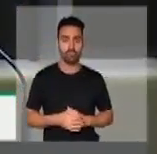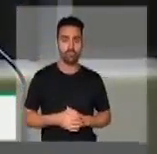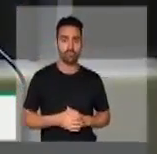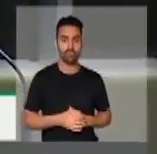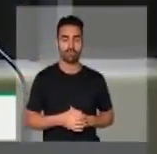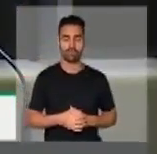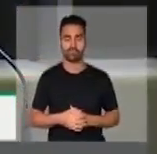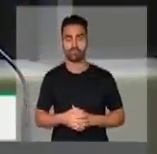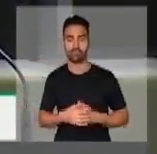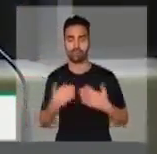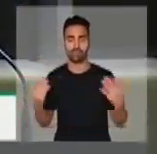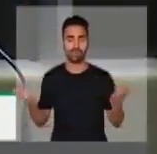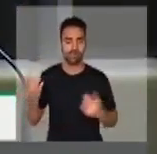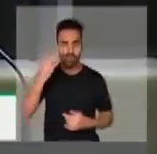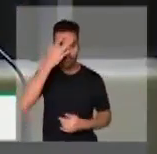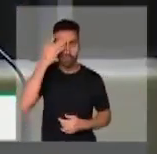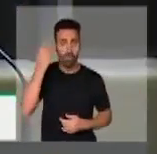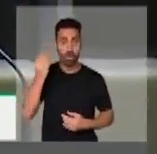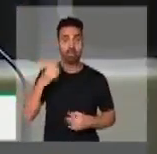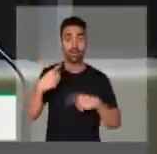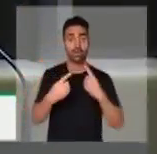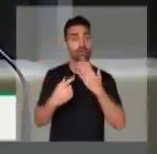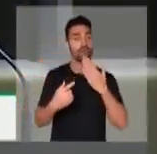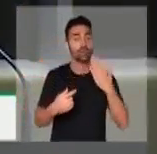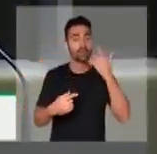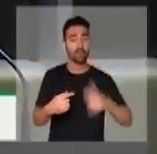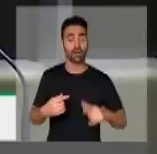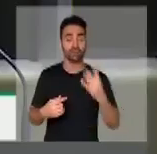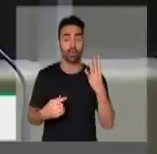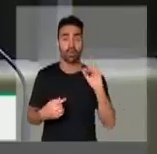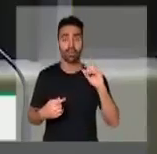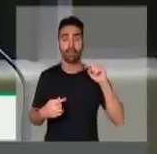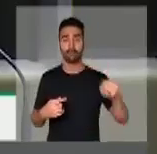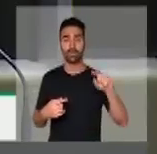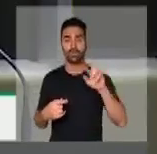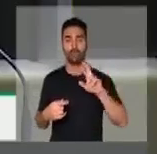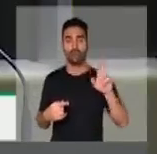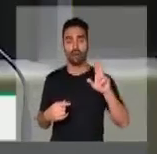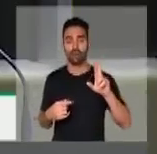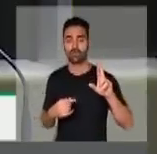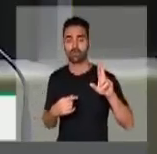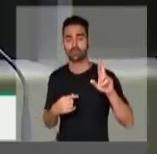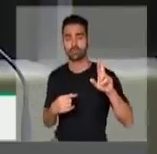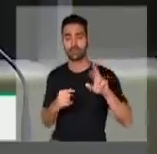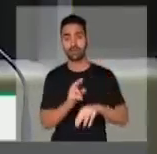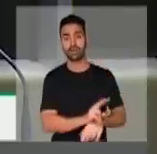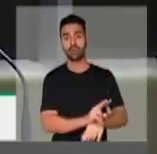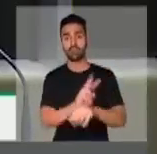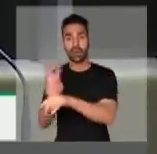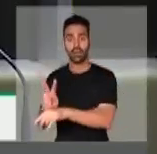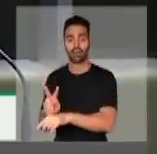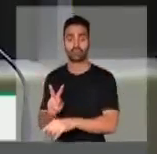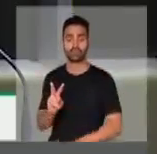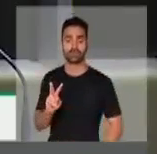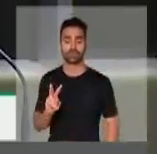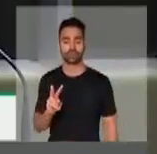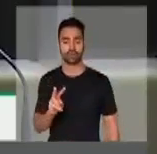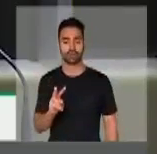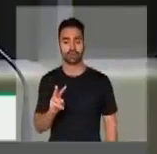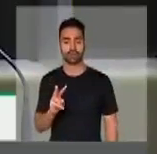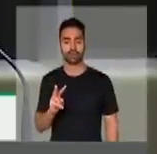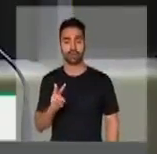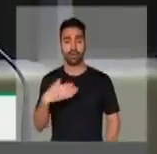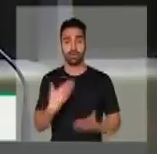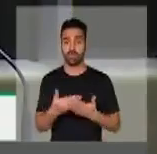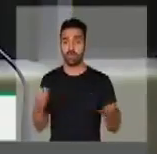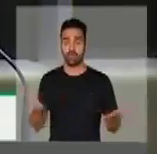7 milhões, o pobrezinho ainda pede 40 mil para o presidente da República, que empresta até agora, não tem